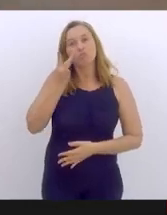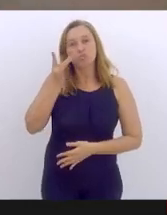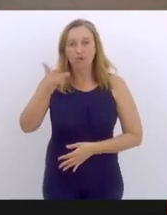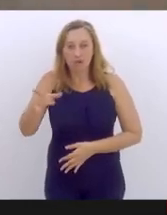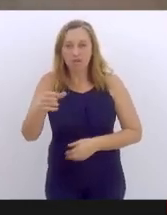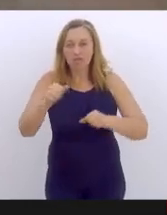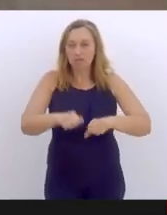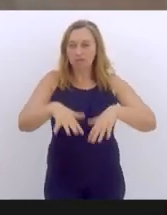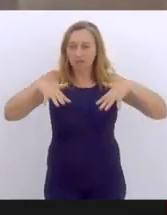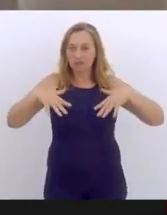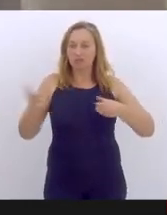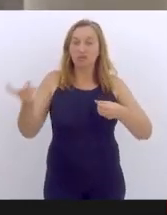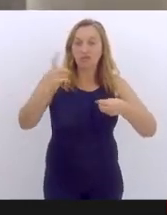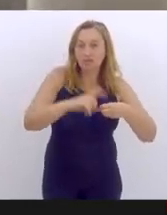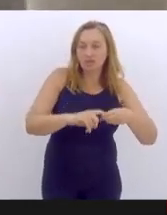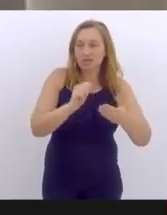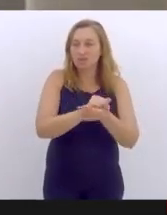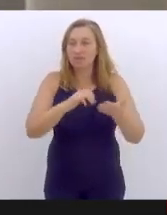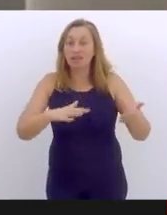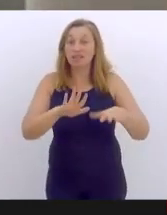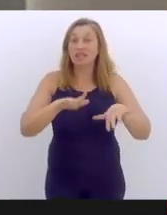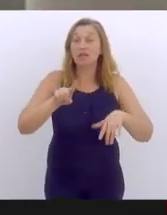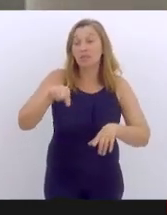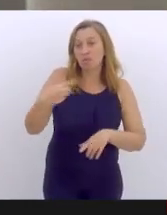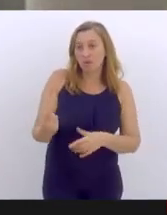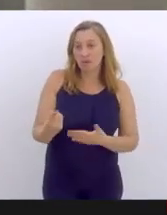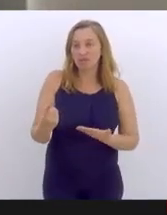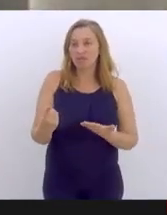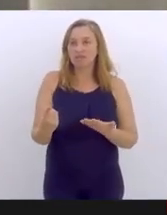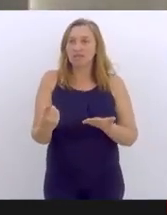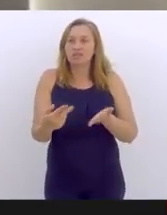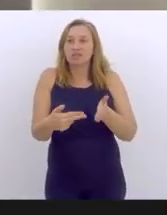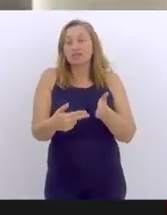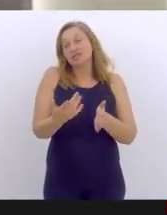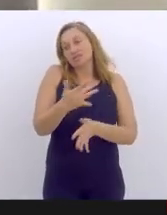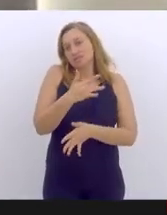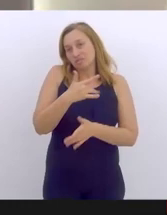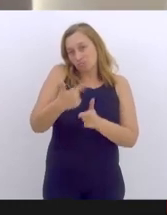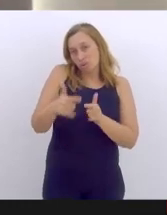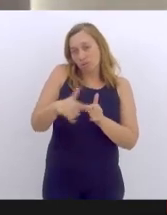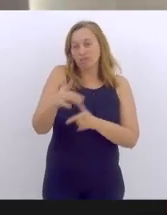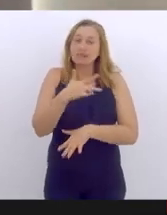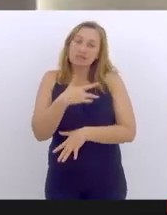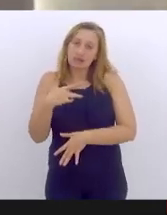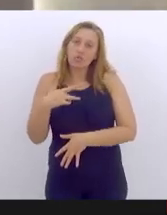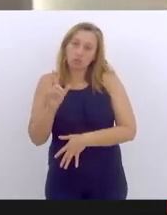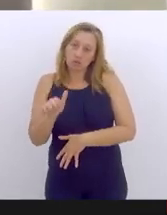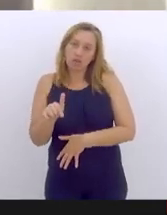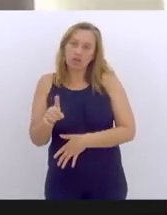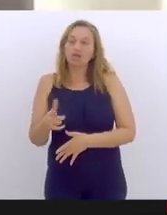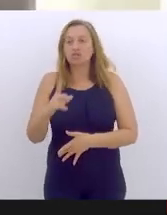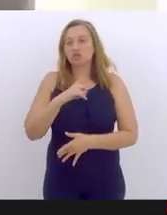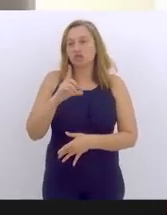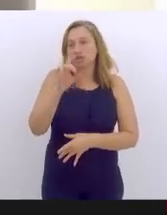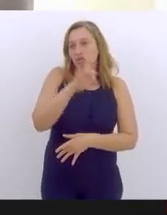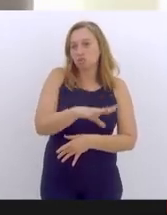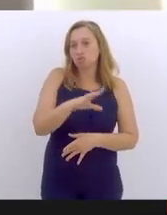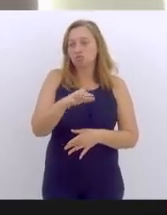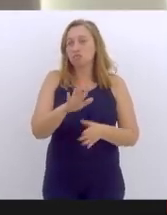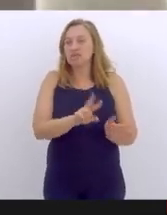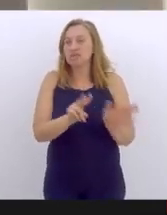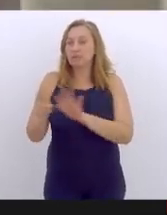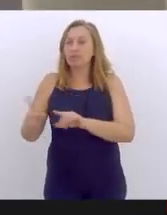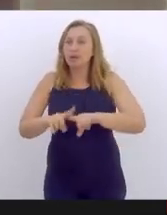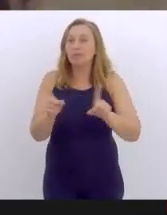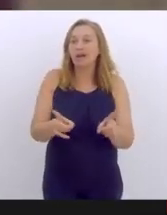plenário, retomando as atividades depois de uma questão de saúde, né, que tive nas últimas semanas,